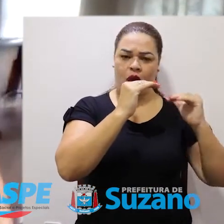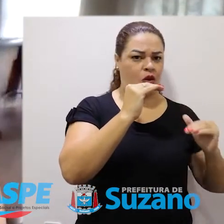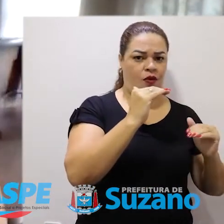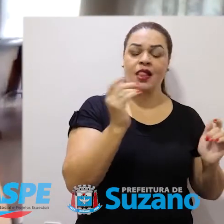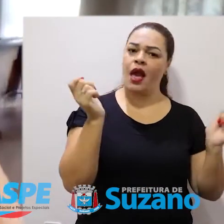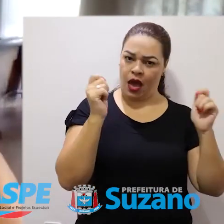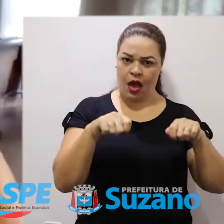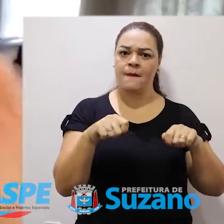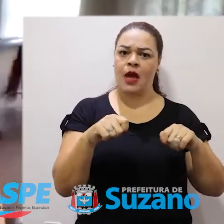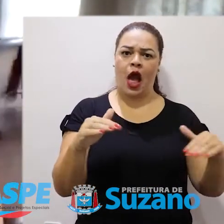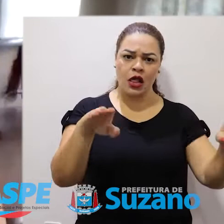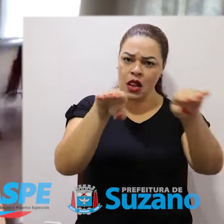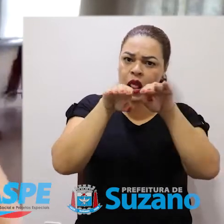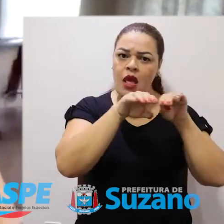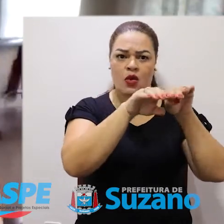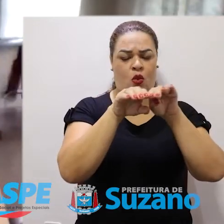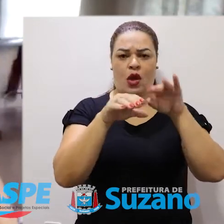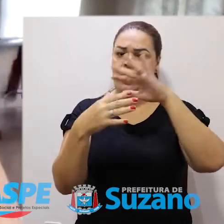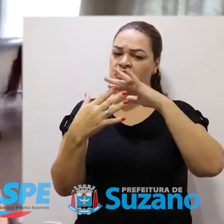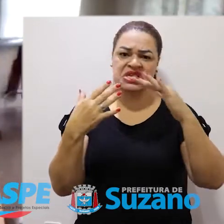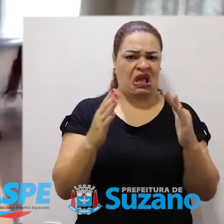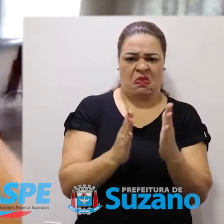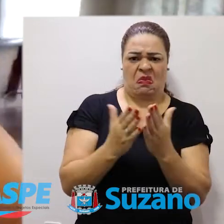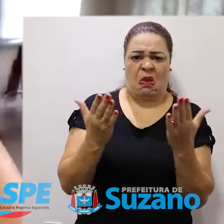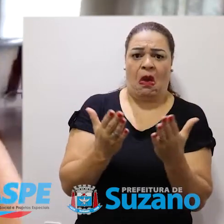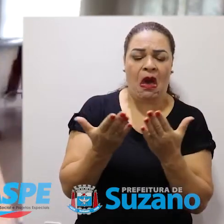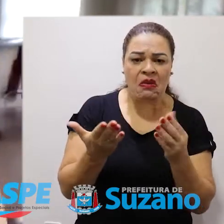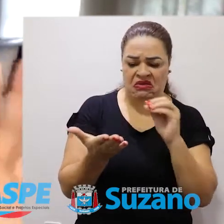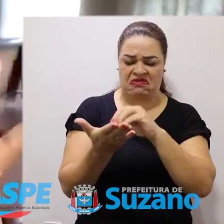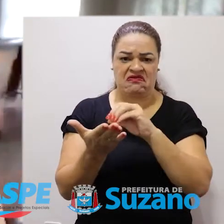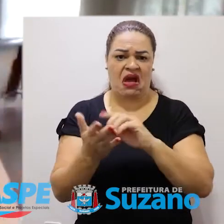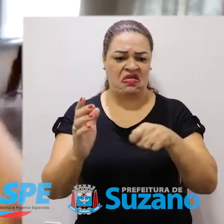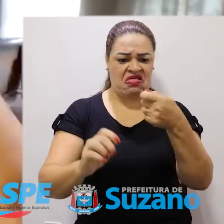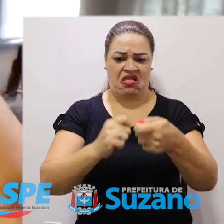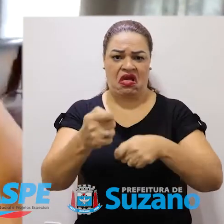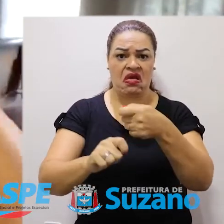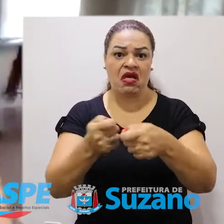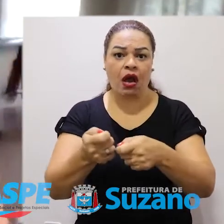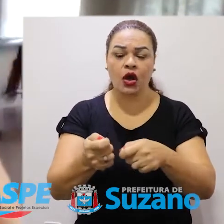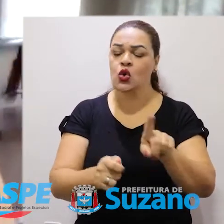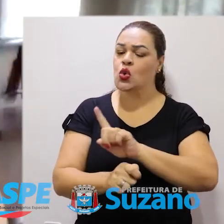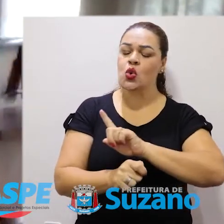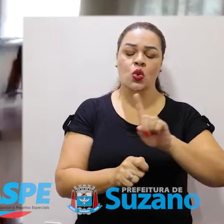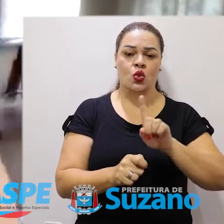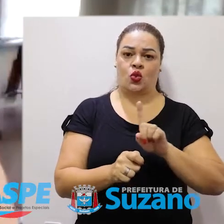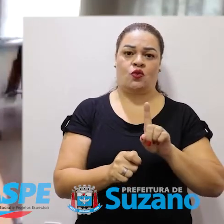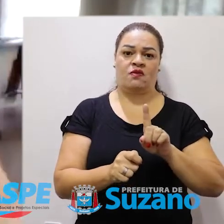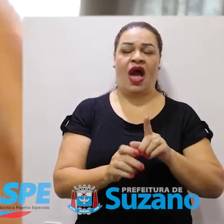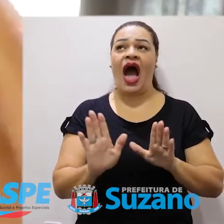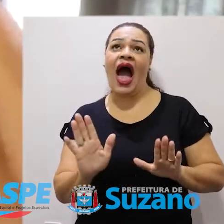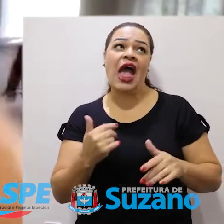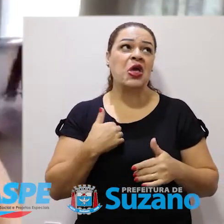essa condição da língua de sinais não é menor, a língua de sinais não é pobre, não falta sinal na língua de sinais, né? Que as pessoas falam assim,